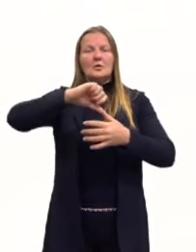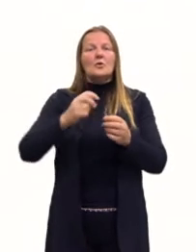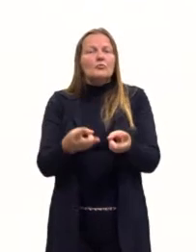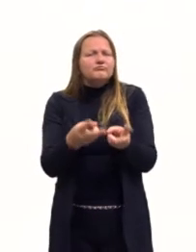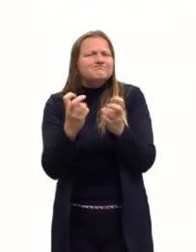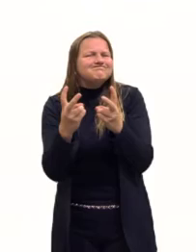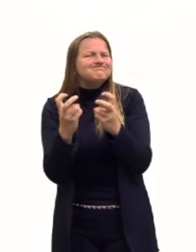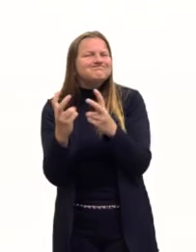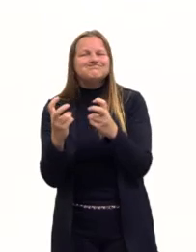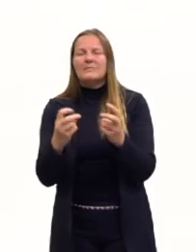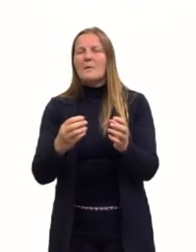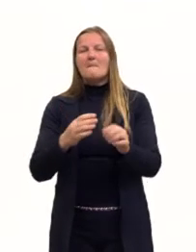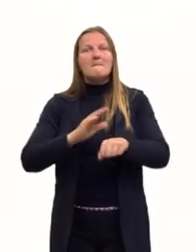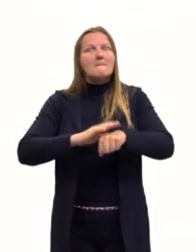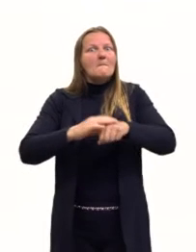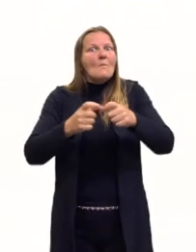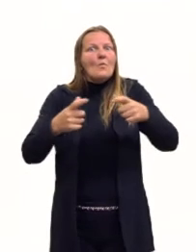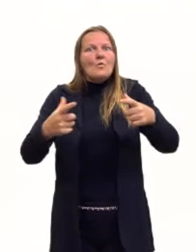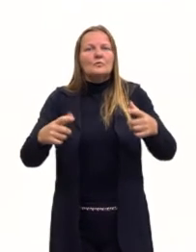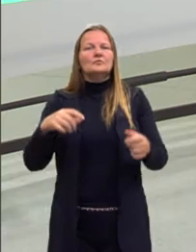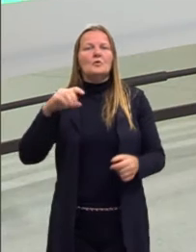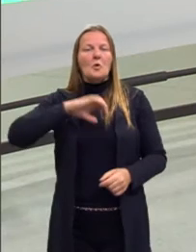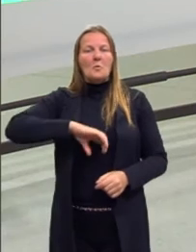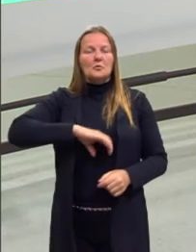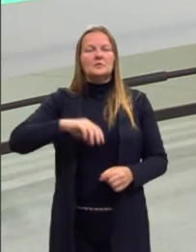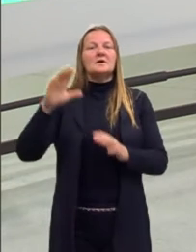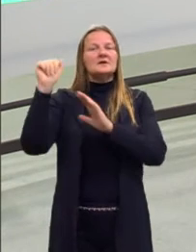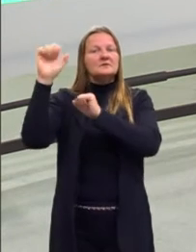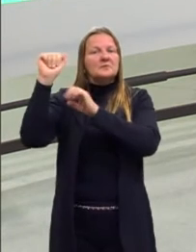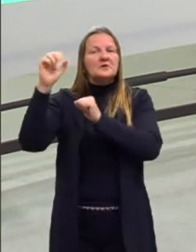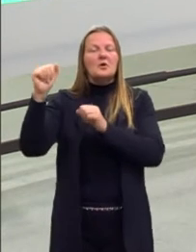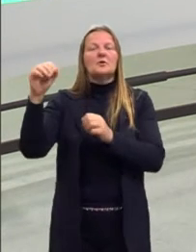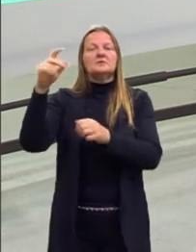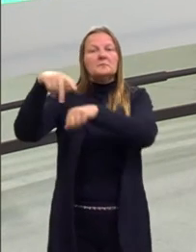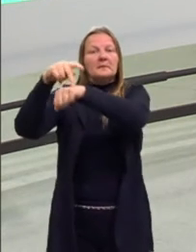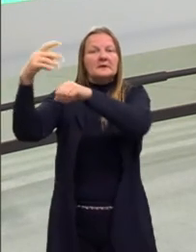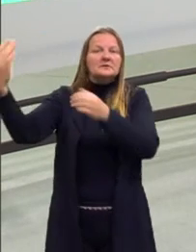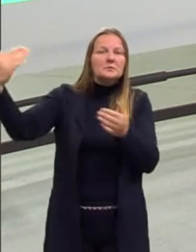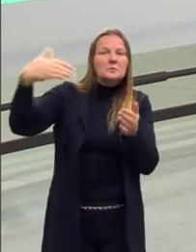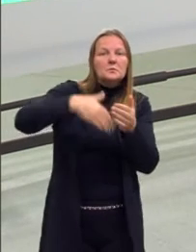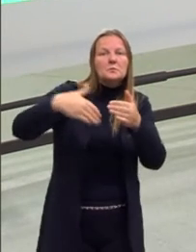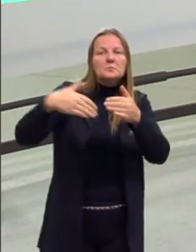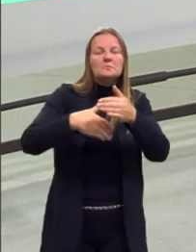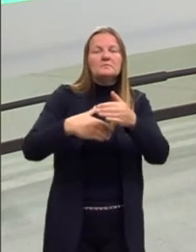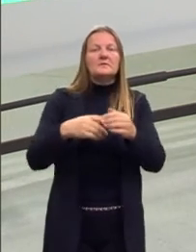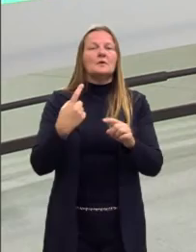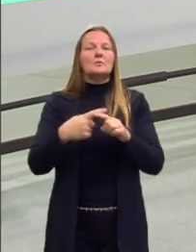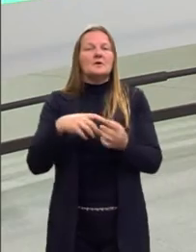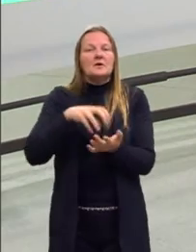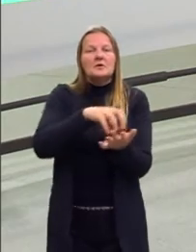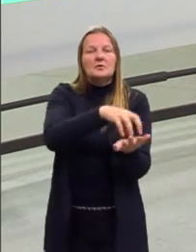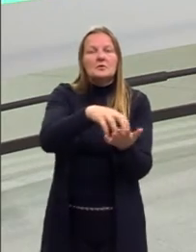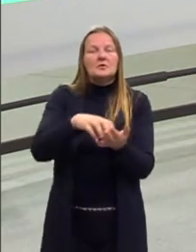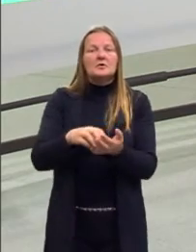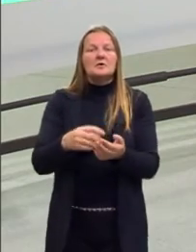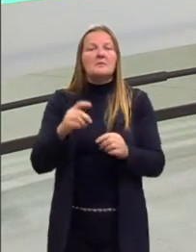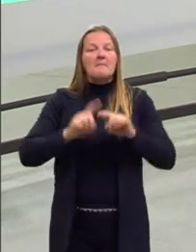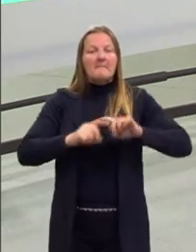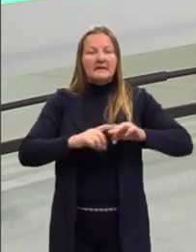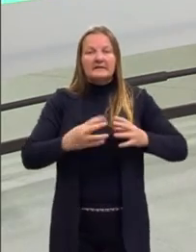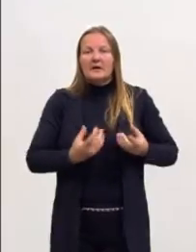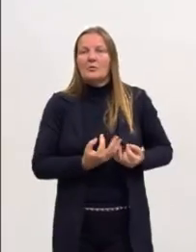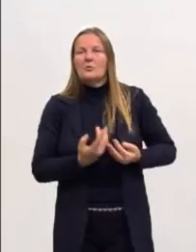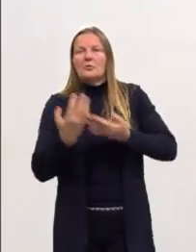de exploração né que nós temos que os Portugueses e Espanhóis que vem aqui Qual era a função das colônias fornecer matéria-prima